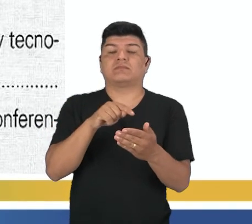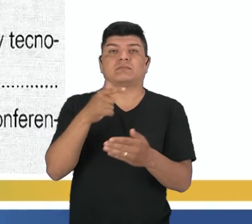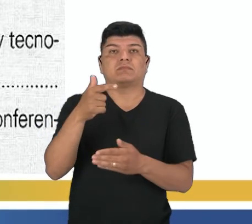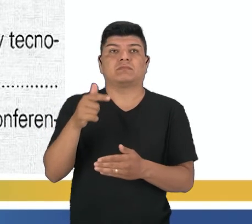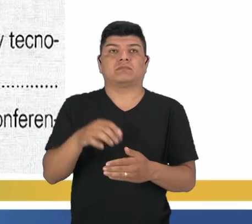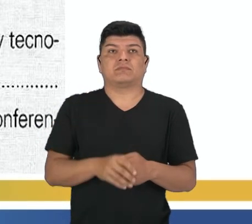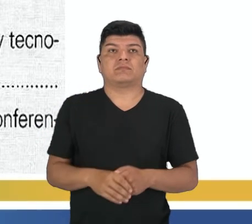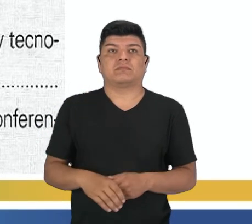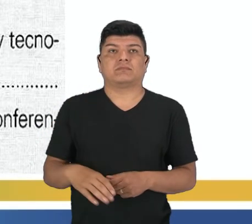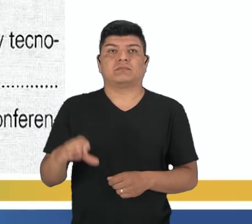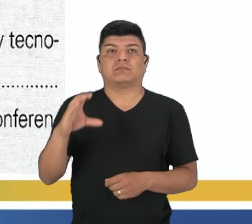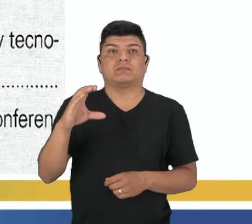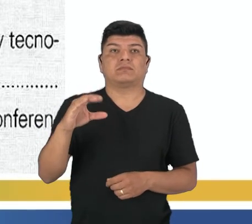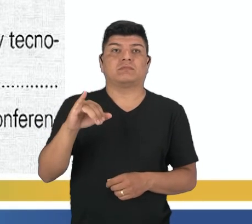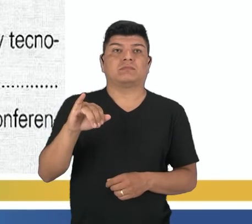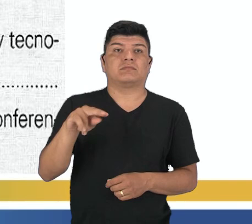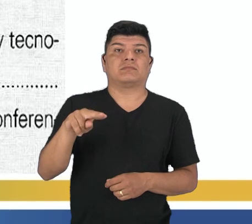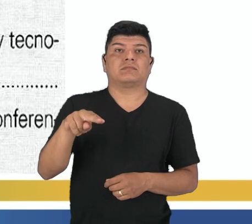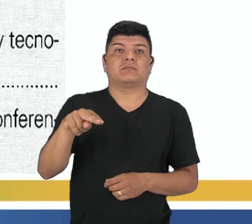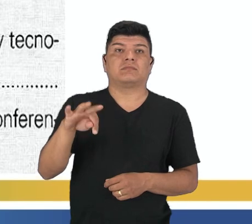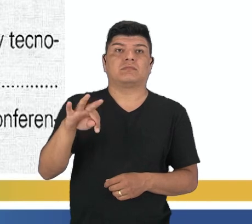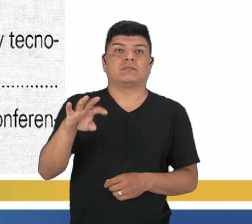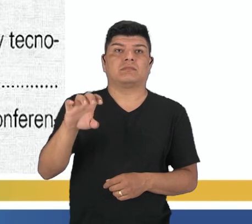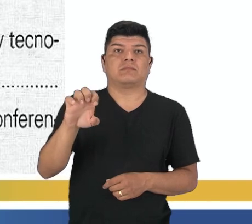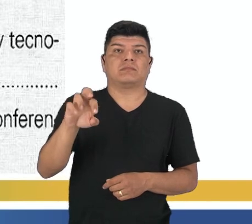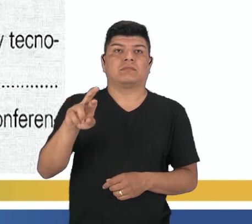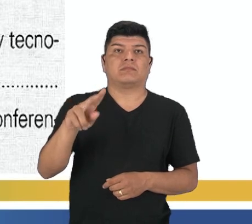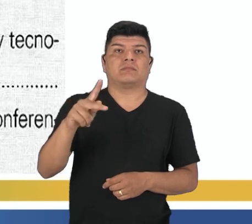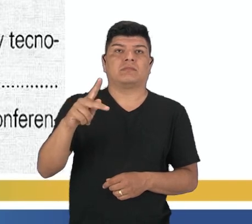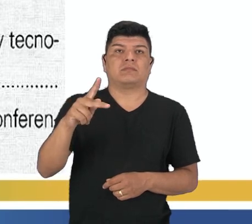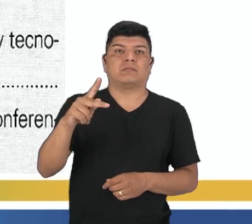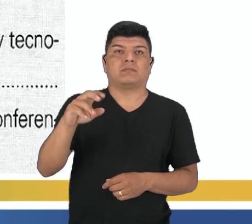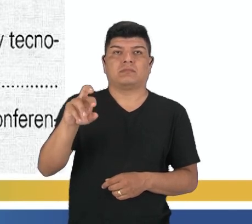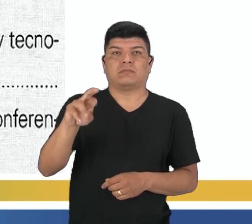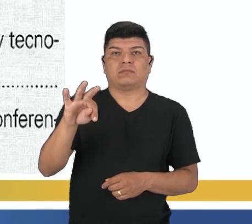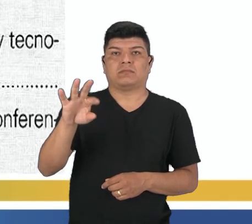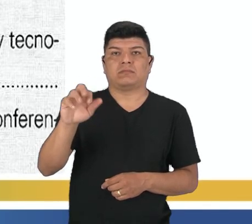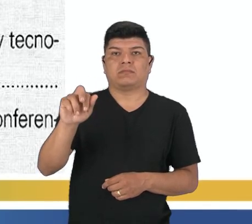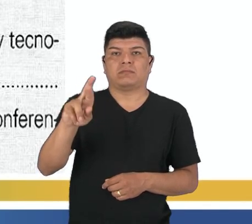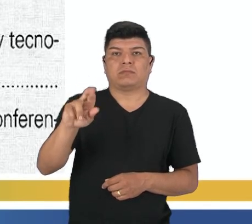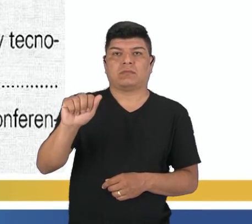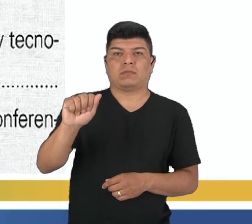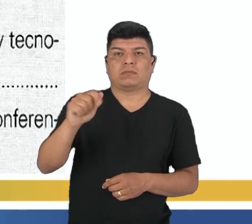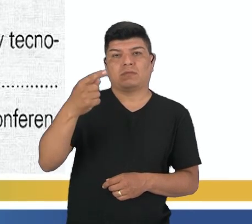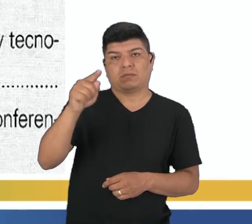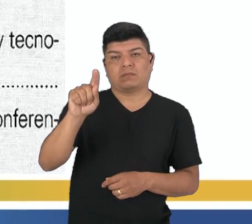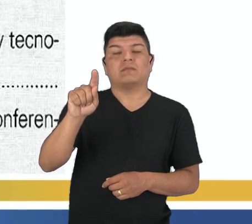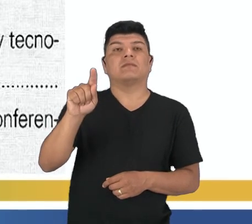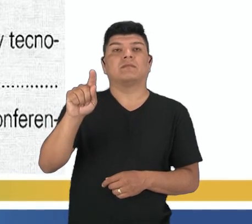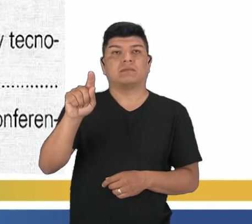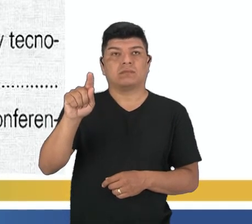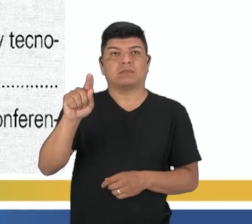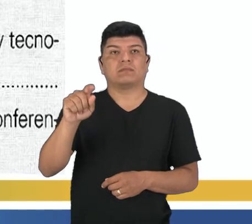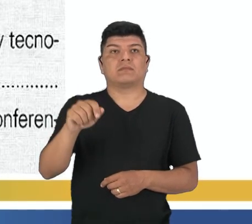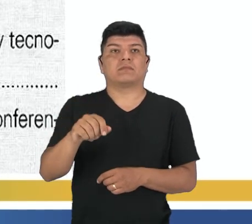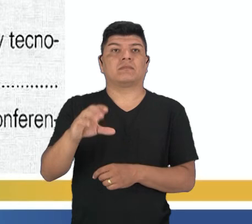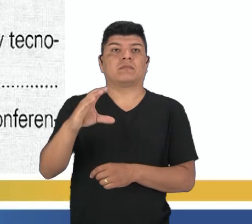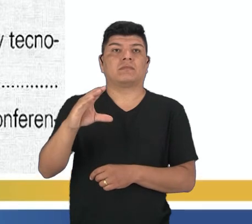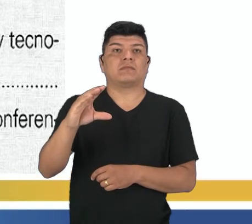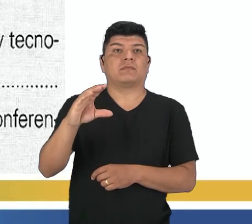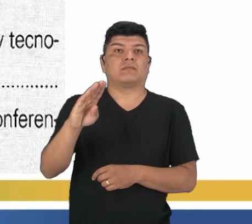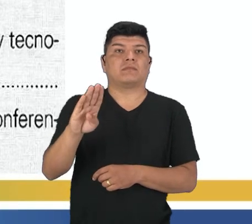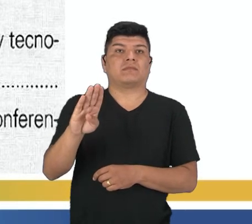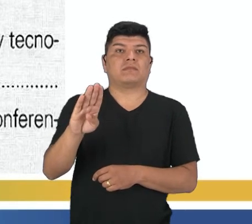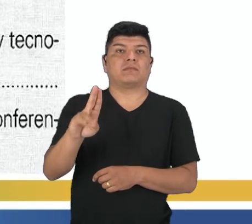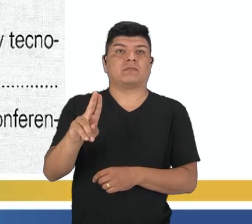lugar, uma grande pantalla interpretará signos e restos do usuário, graças aos sensores que cobrirão